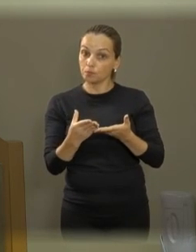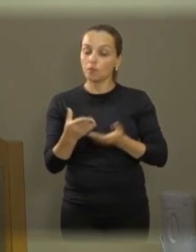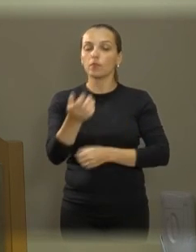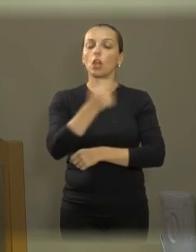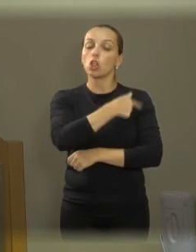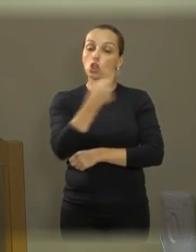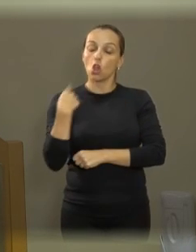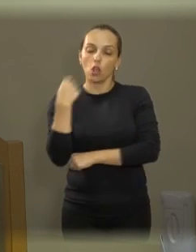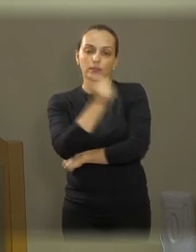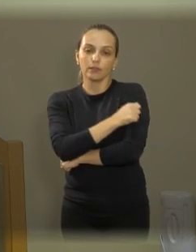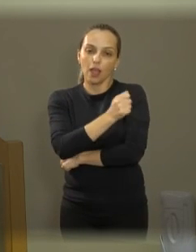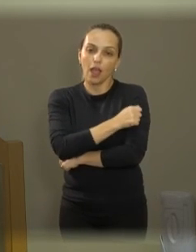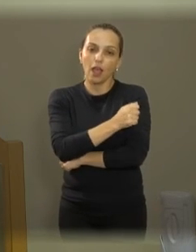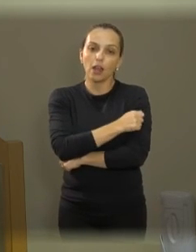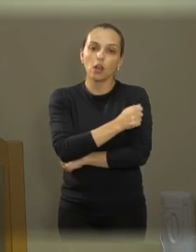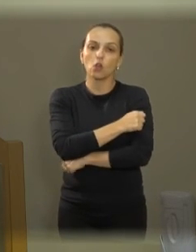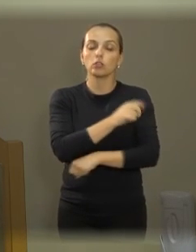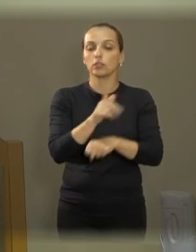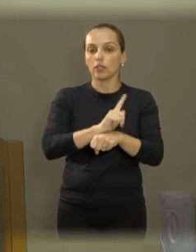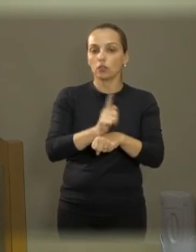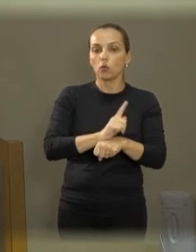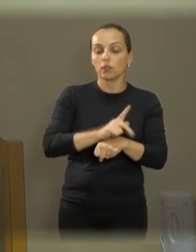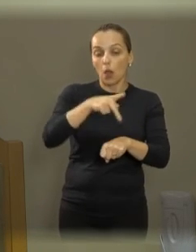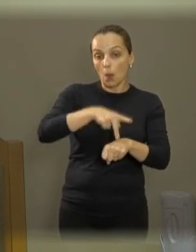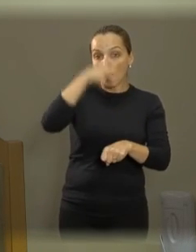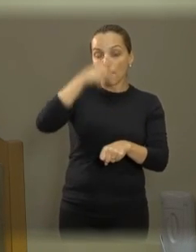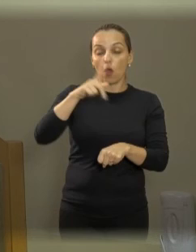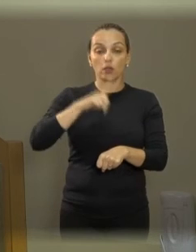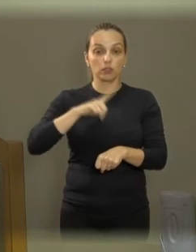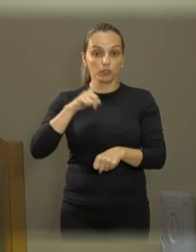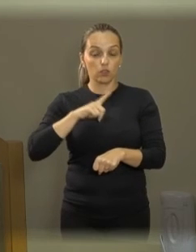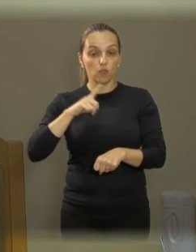alunos de graduação e pós-graduação, tivemos professores que